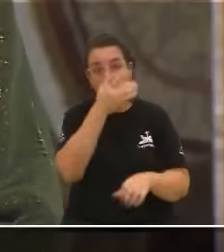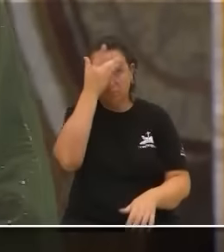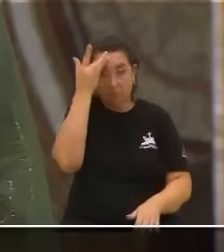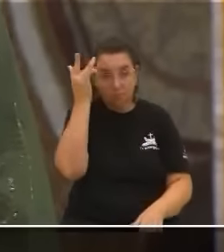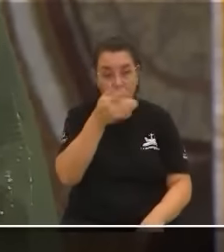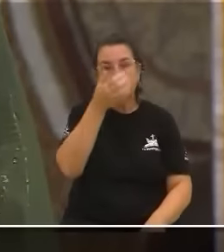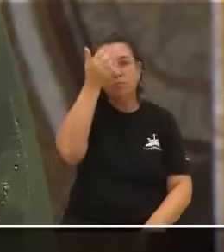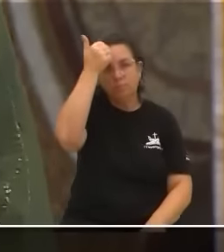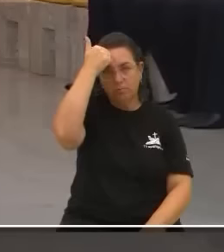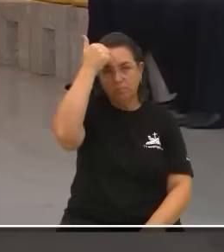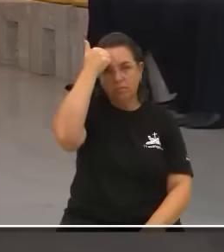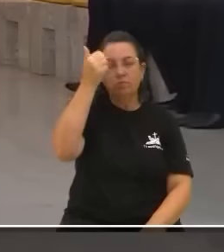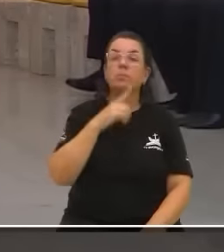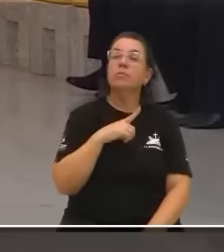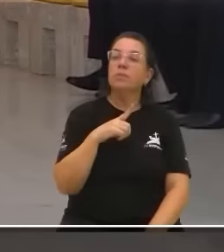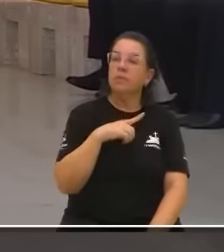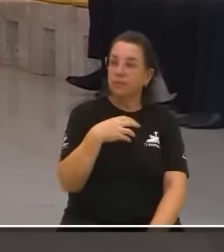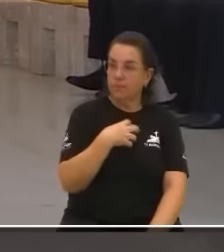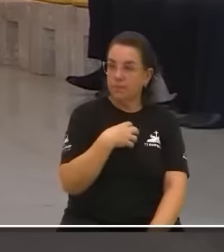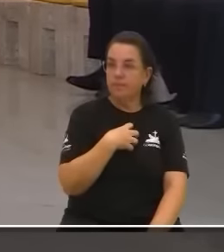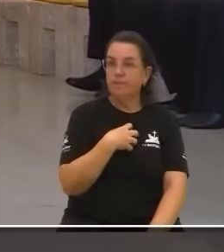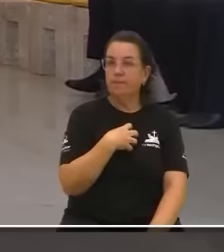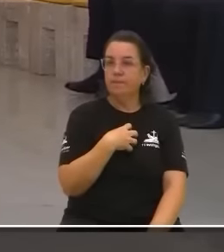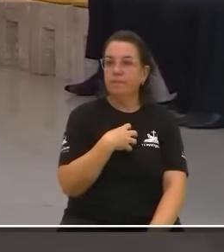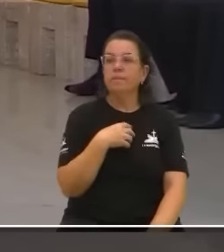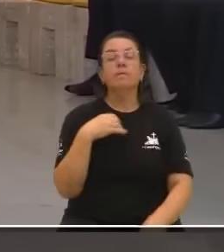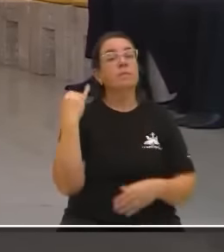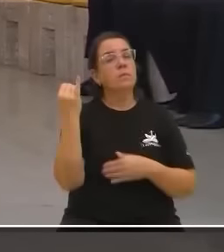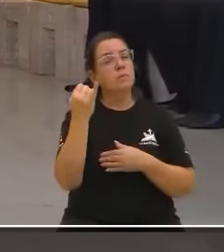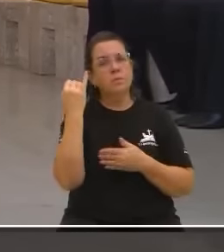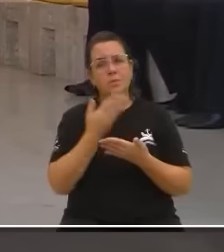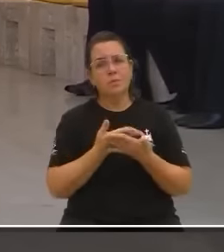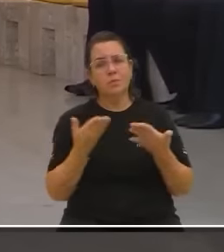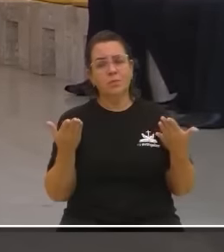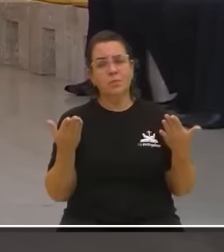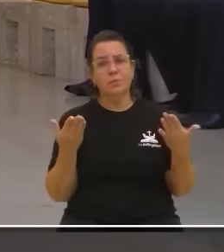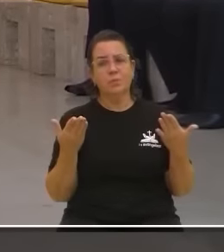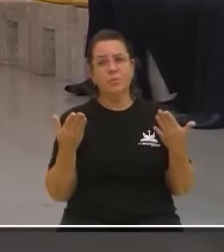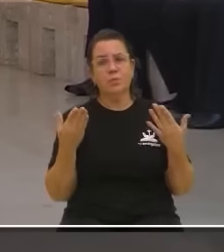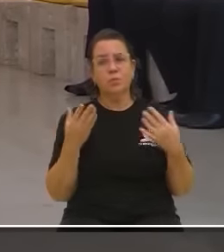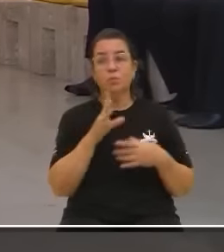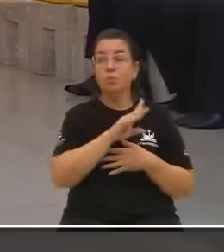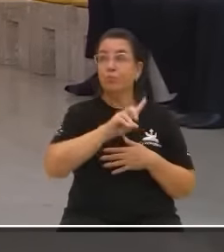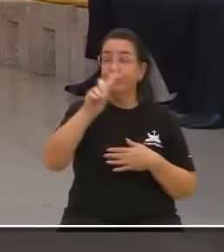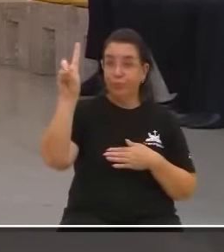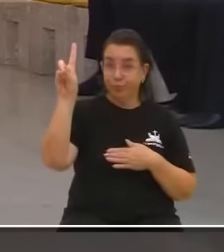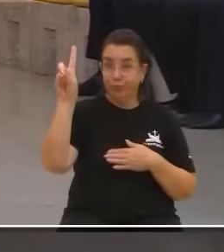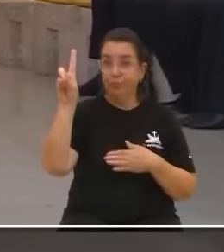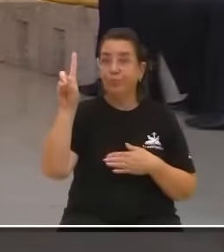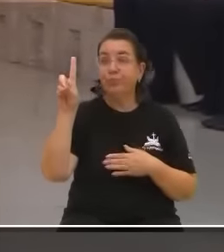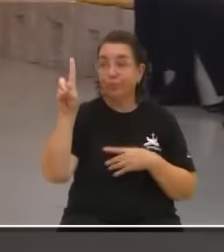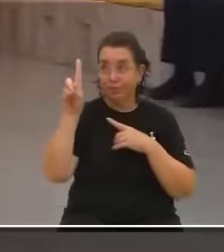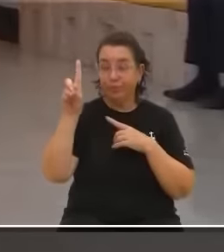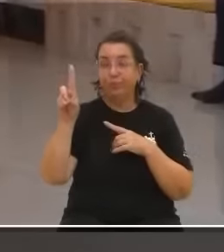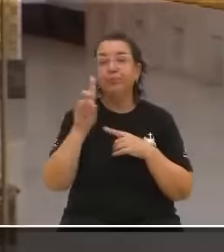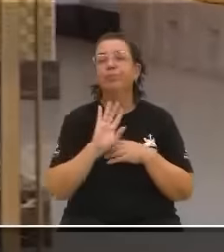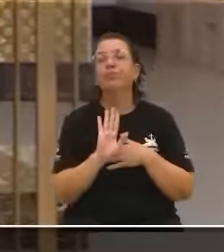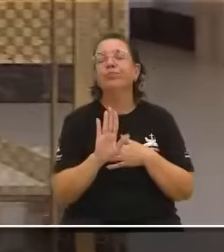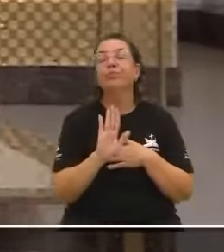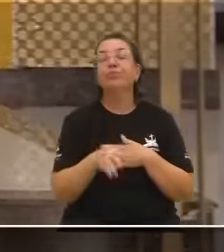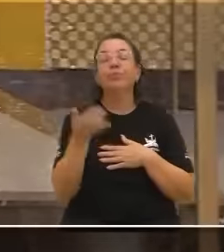a se arrepender. Isso é muito importante, meus irmãos. Para Deus, vai dizer depois